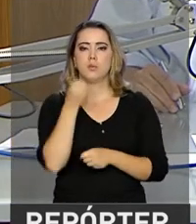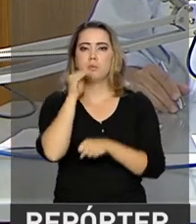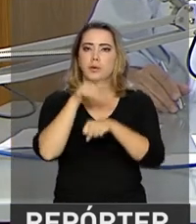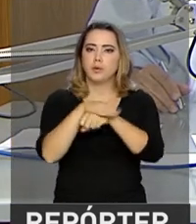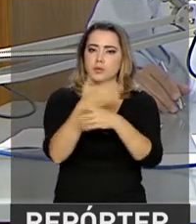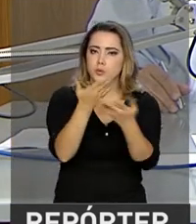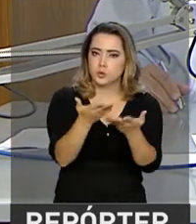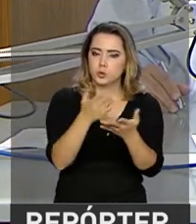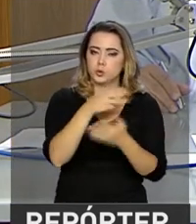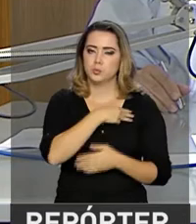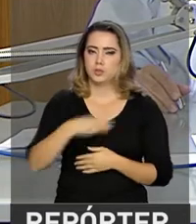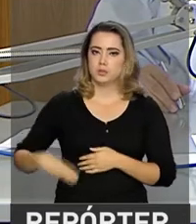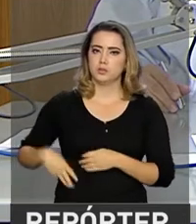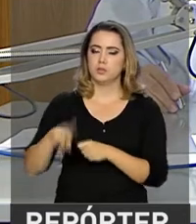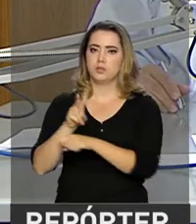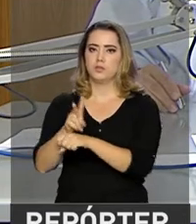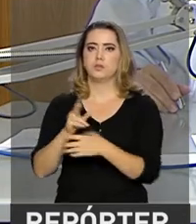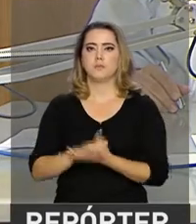noite, ministro.